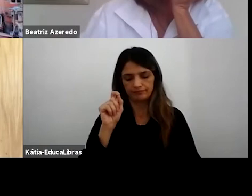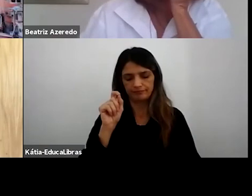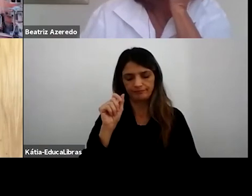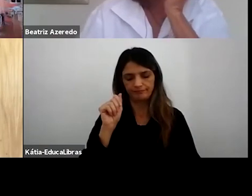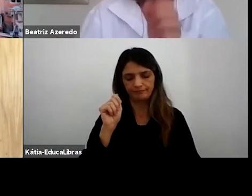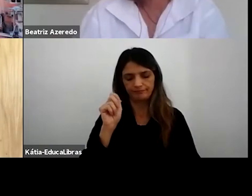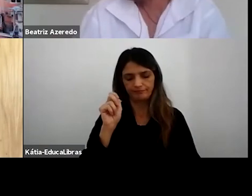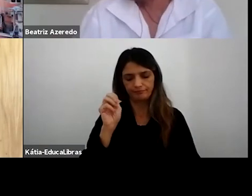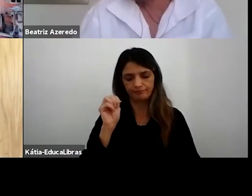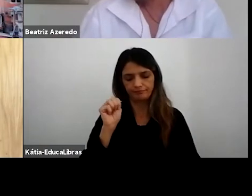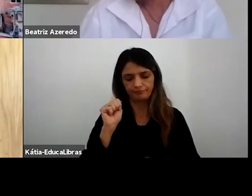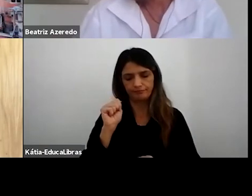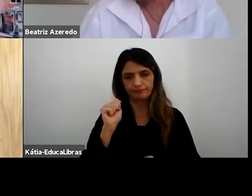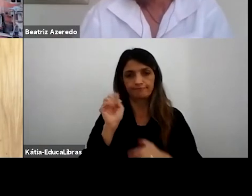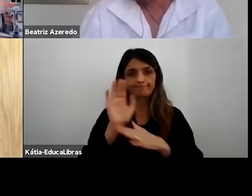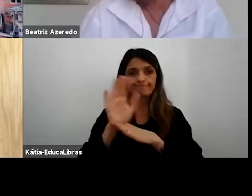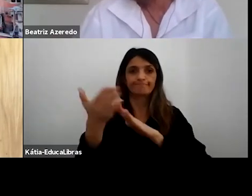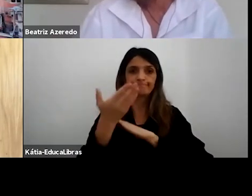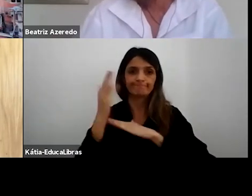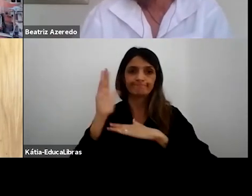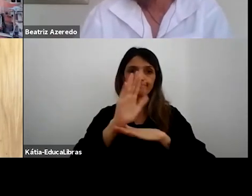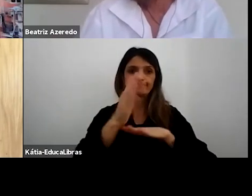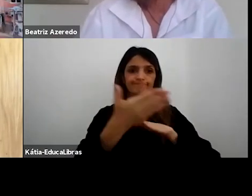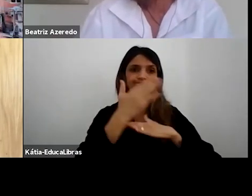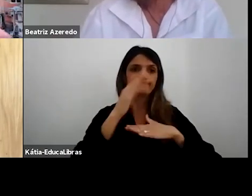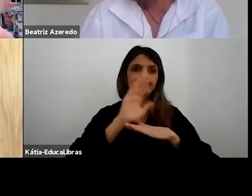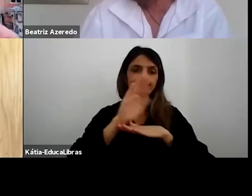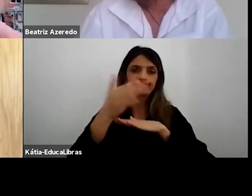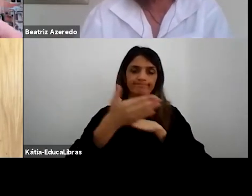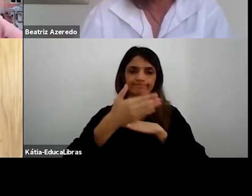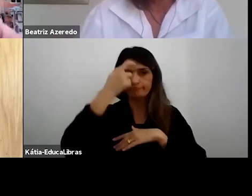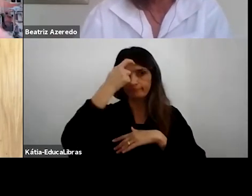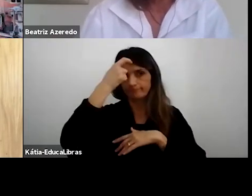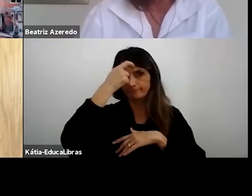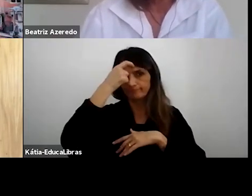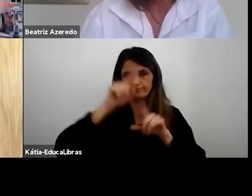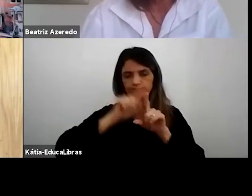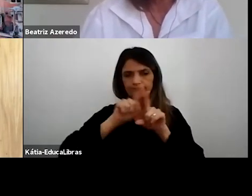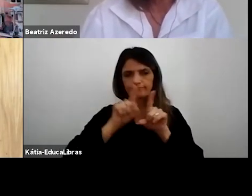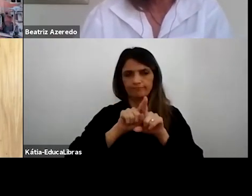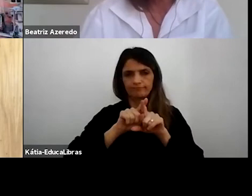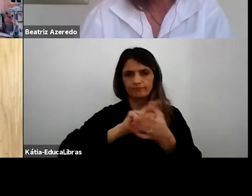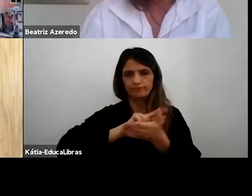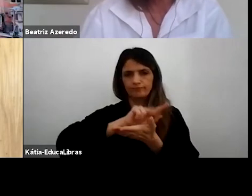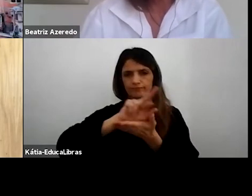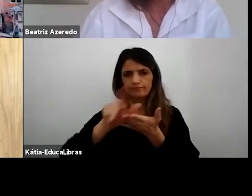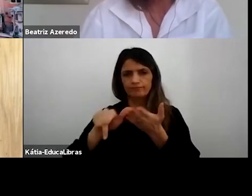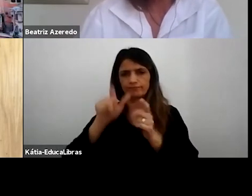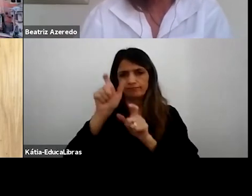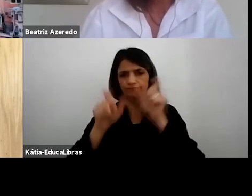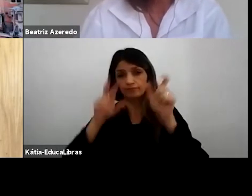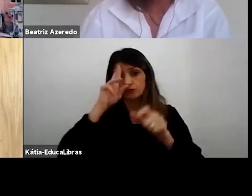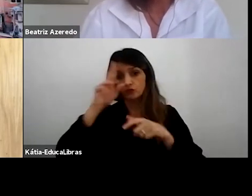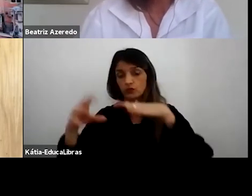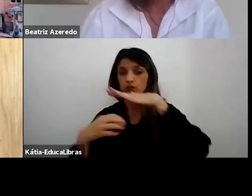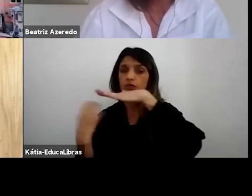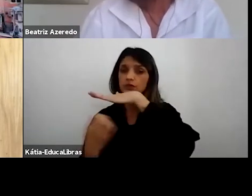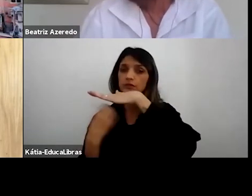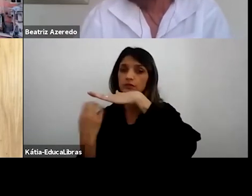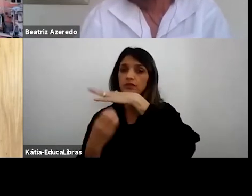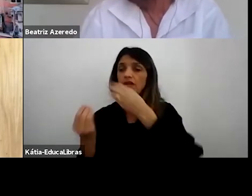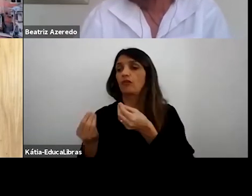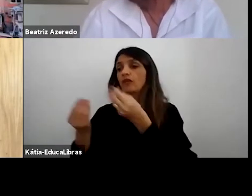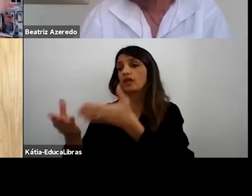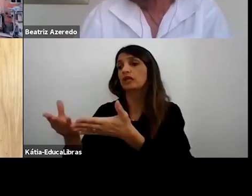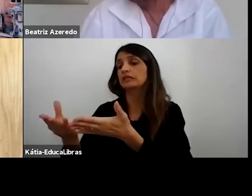da colaboração, né? Eu acho que ele tem uma mentalidade também de muitos empresários de que só estando gerando emprego ele já está fazendo a sua